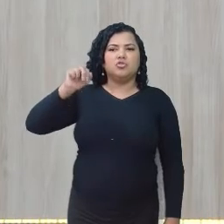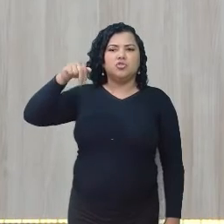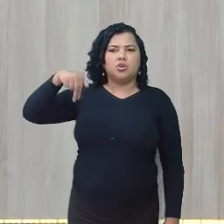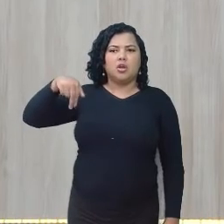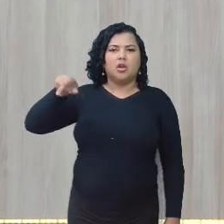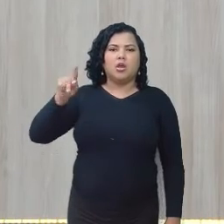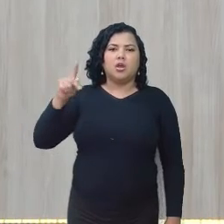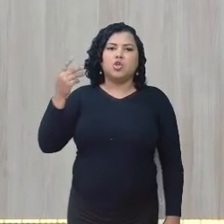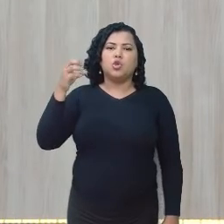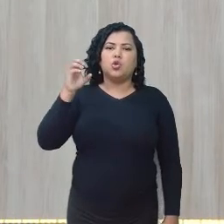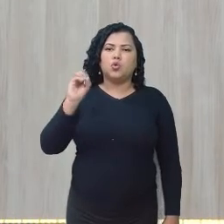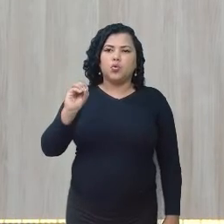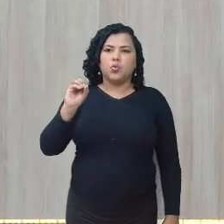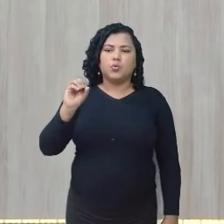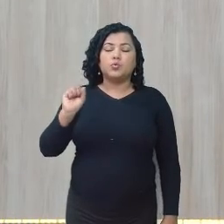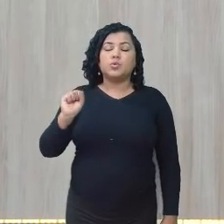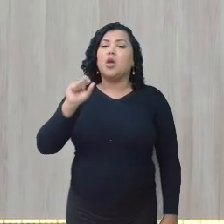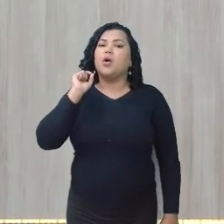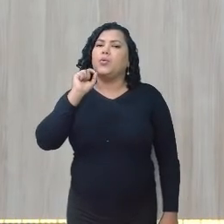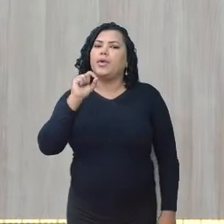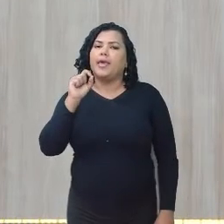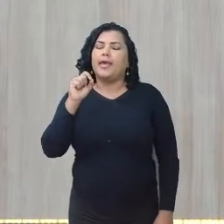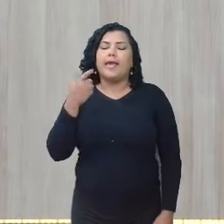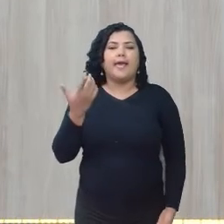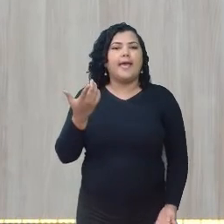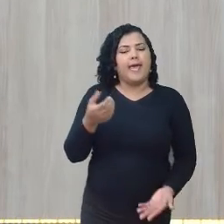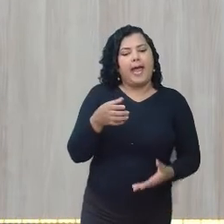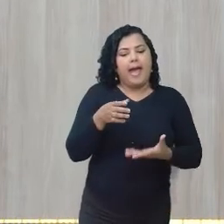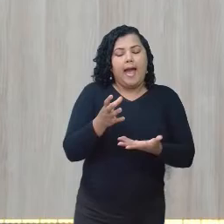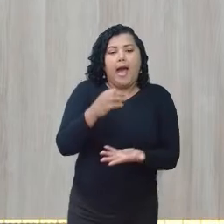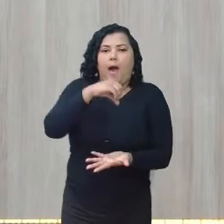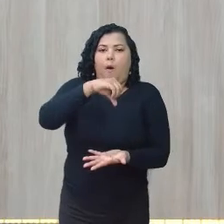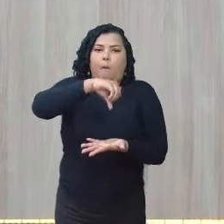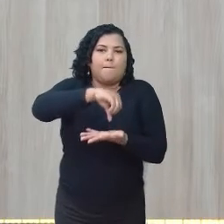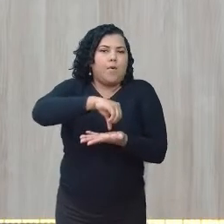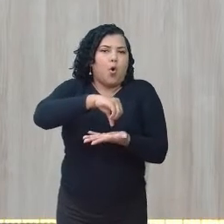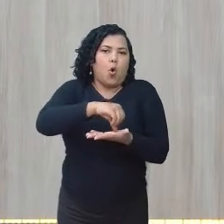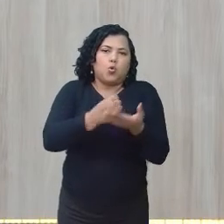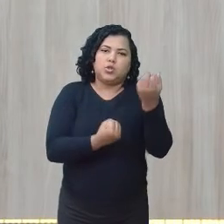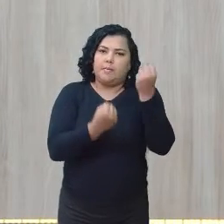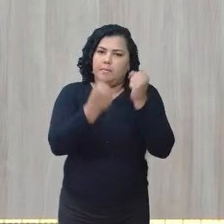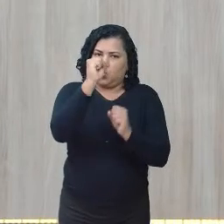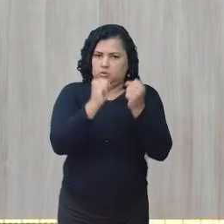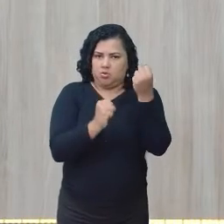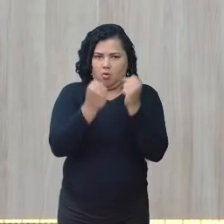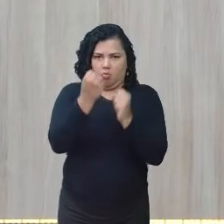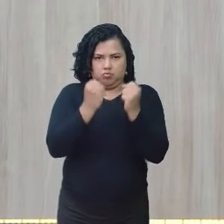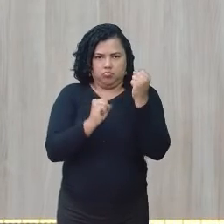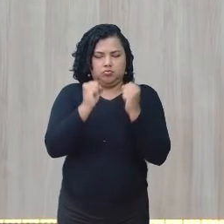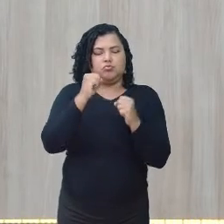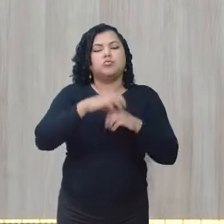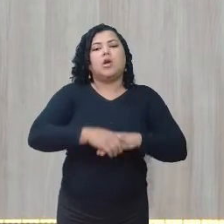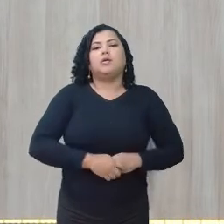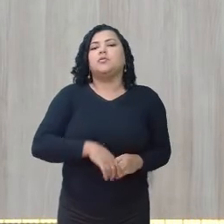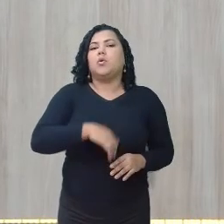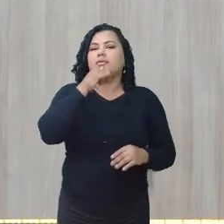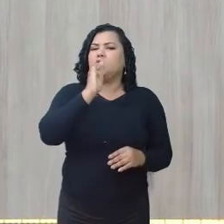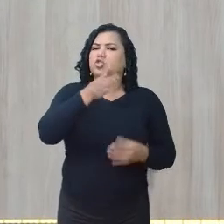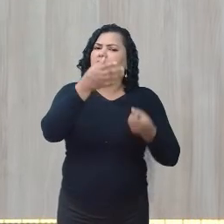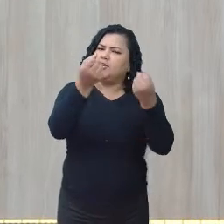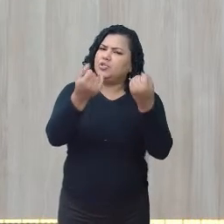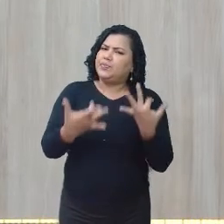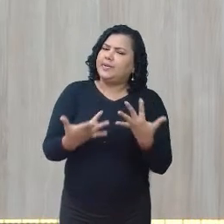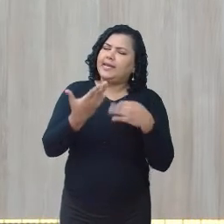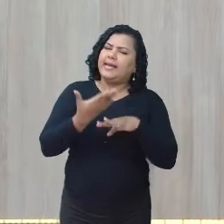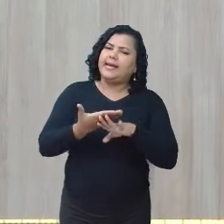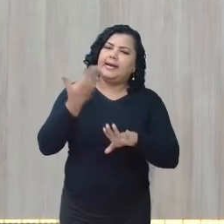era a unidade básica de produção. Então era no território do engenho que, como a gente mencionou